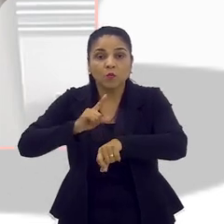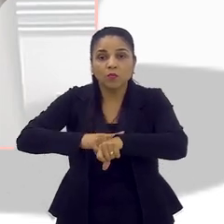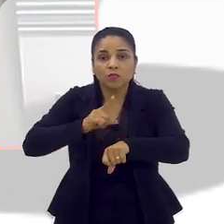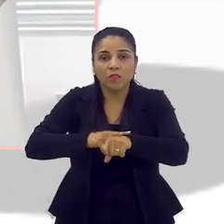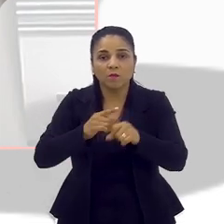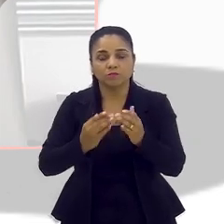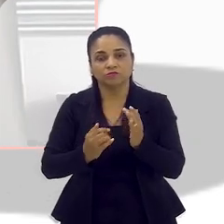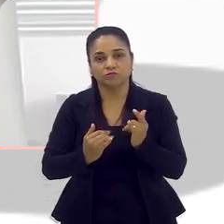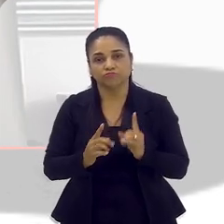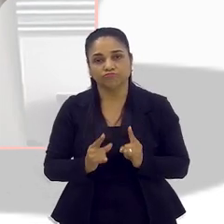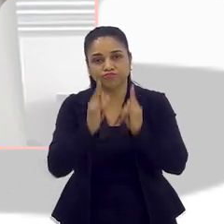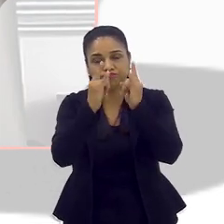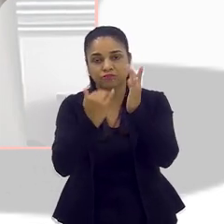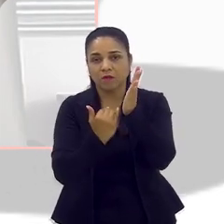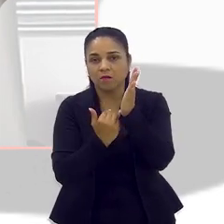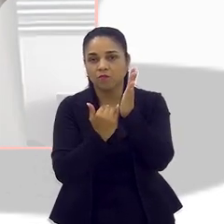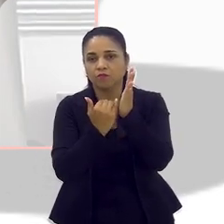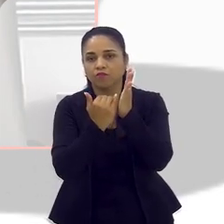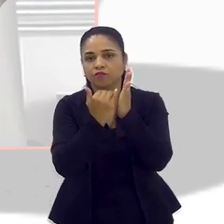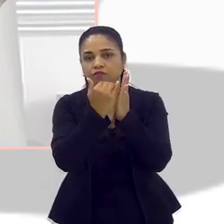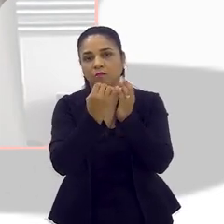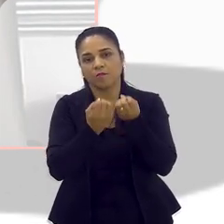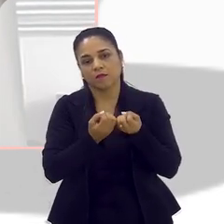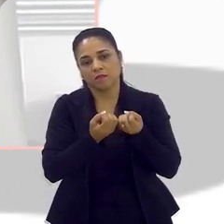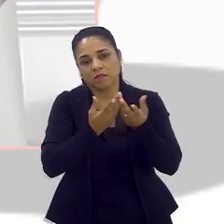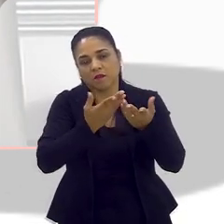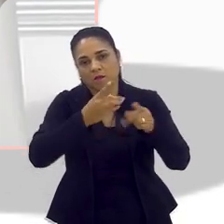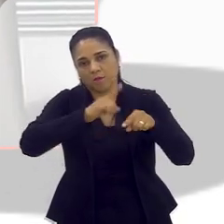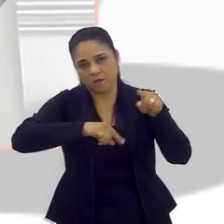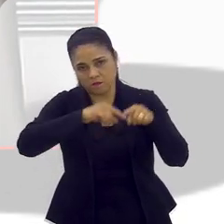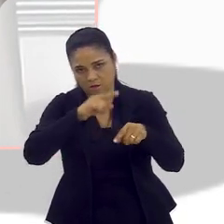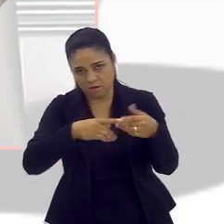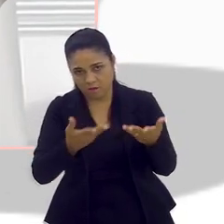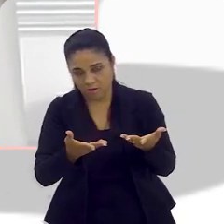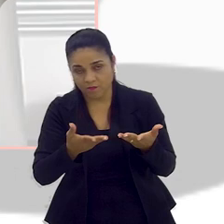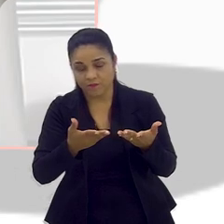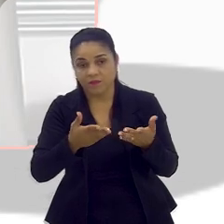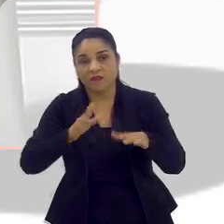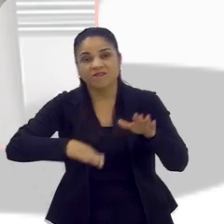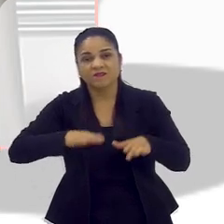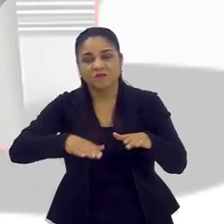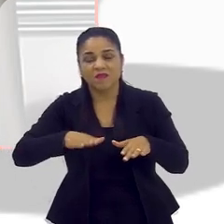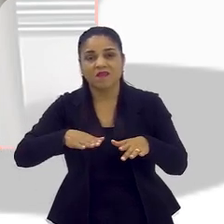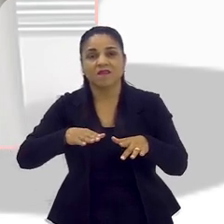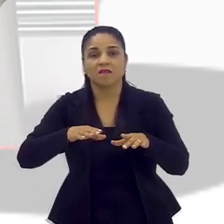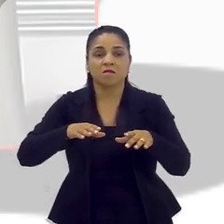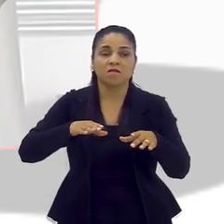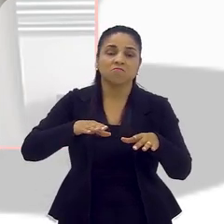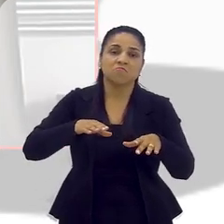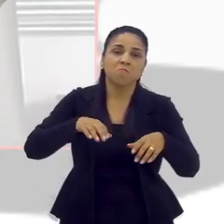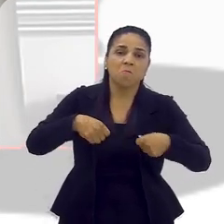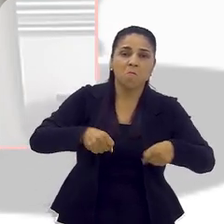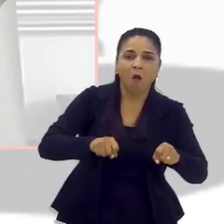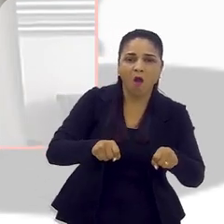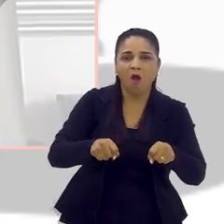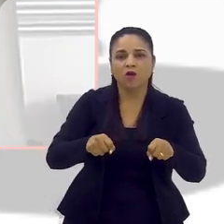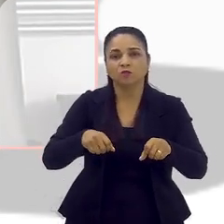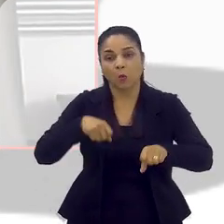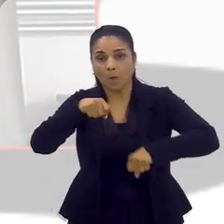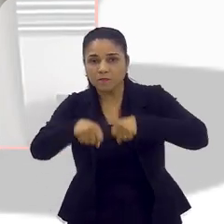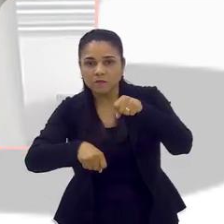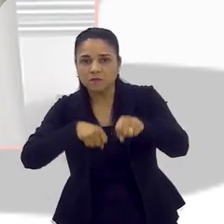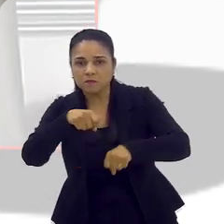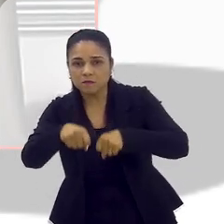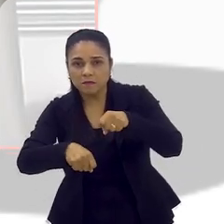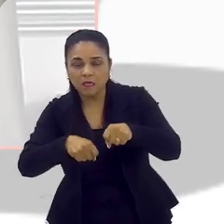do tempo de ter que subir, e a vulnerabilidade que eles ficam também. Às vezes, muitos entregam de moto ou de bicicleta, e